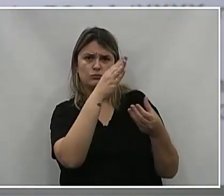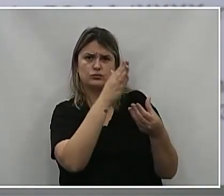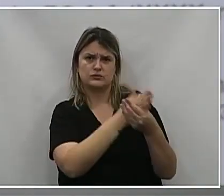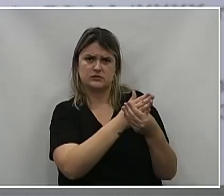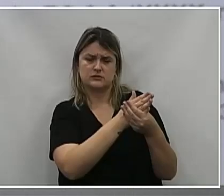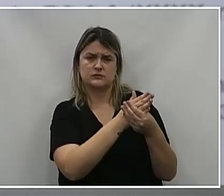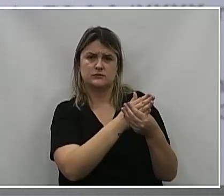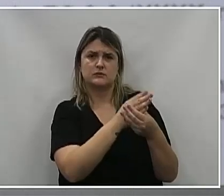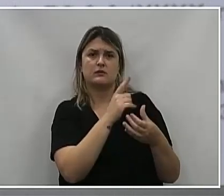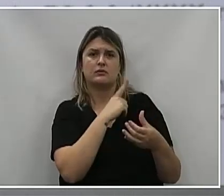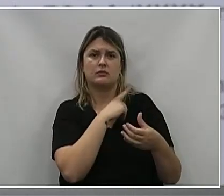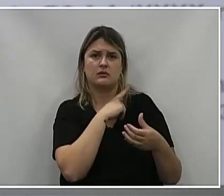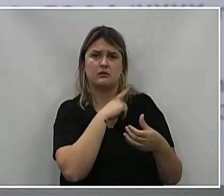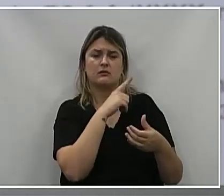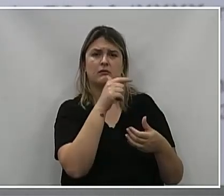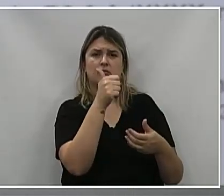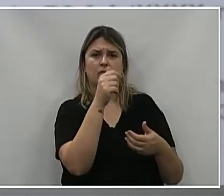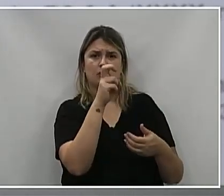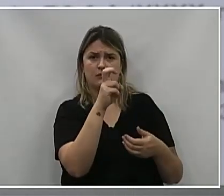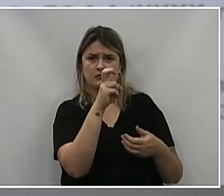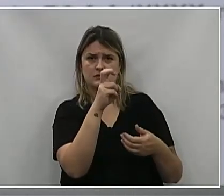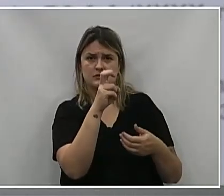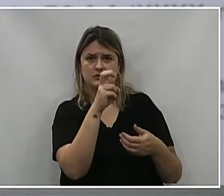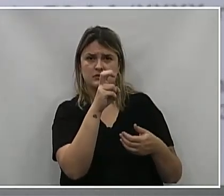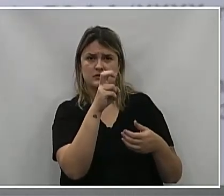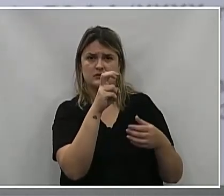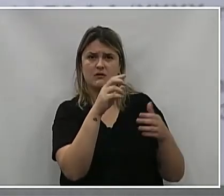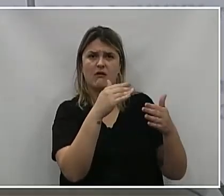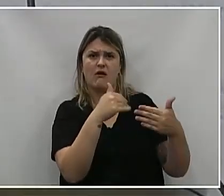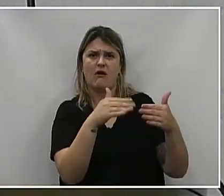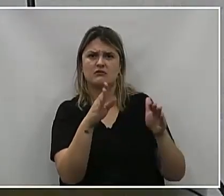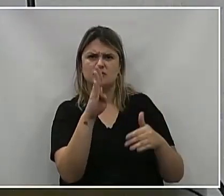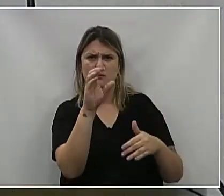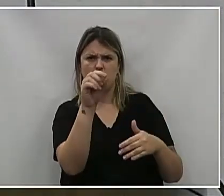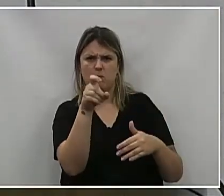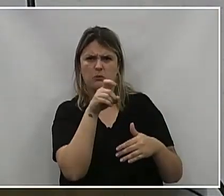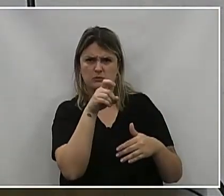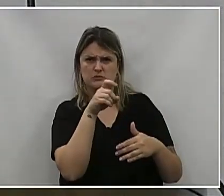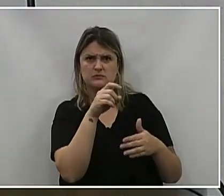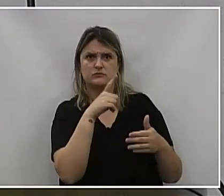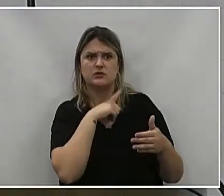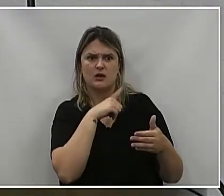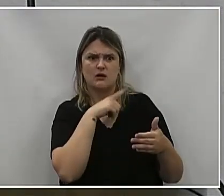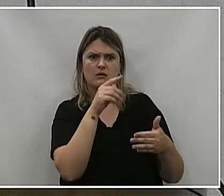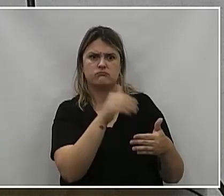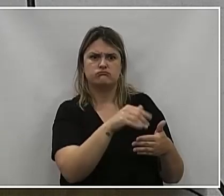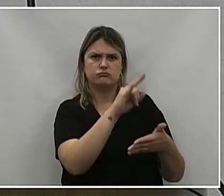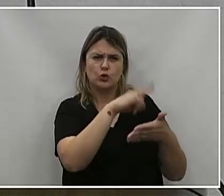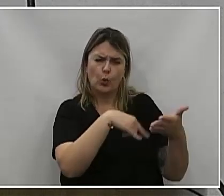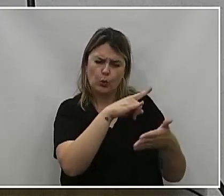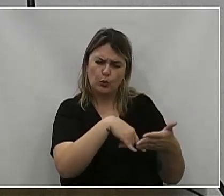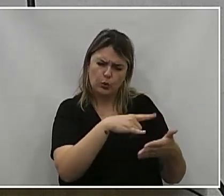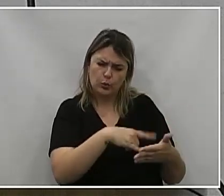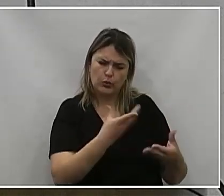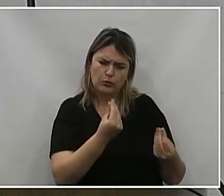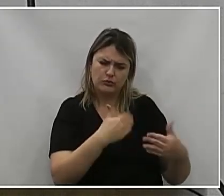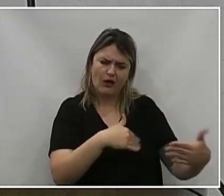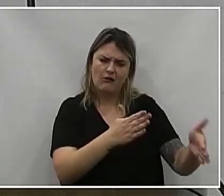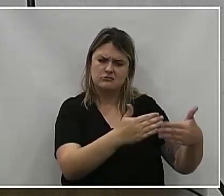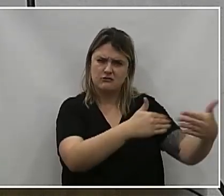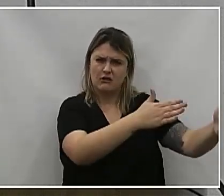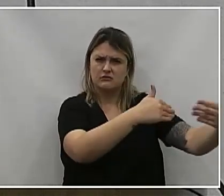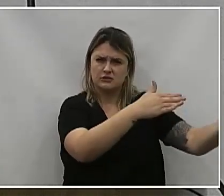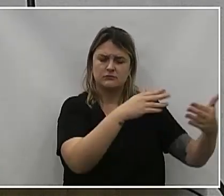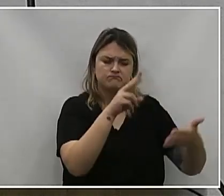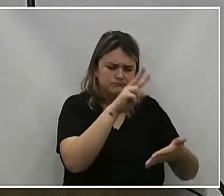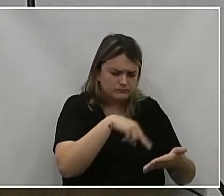processo composto de 15 caixa box, então era muita documentação que a gente teve que analisar naquele momento para chegar até